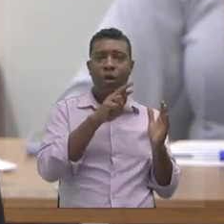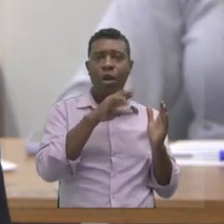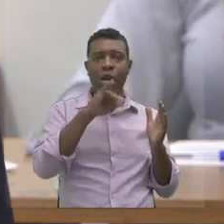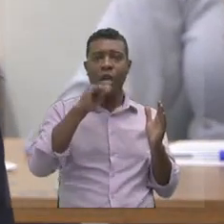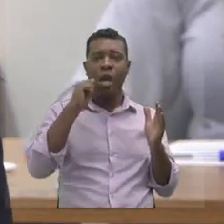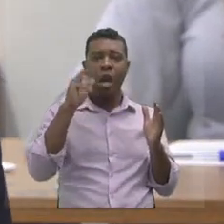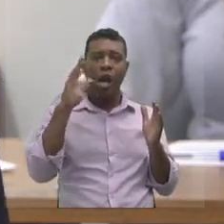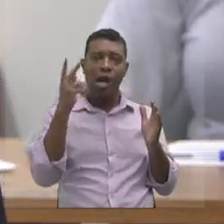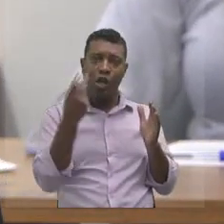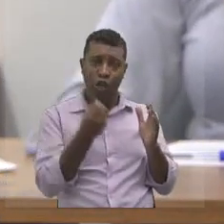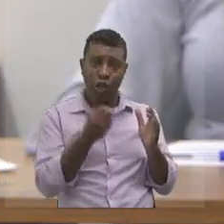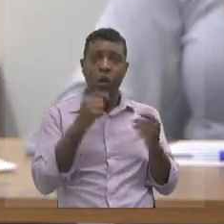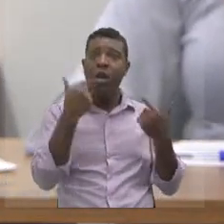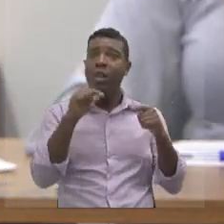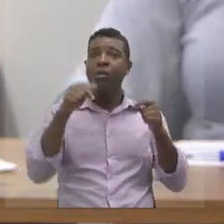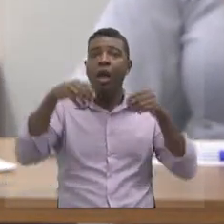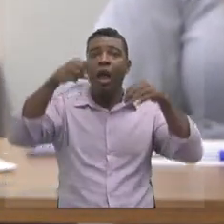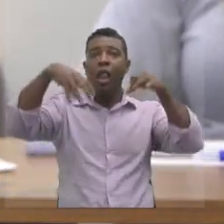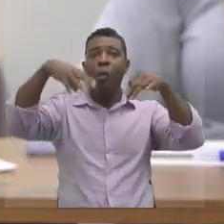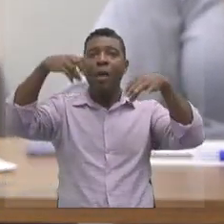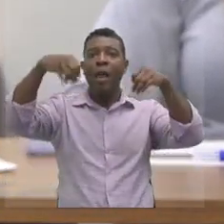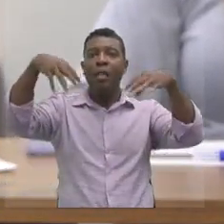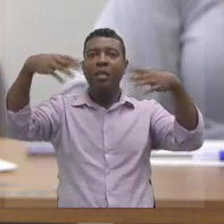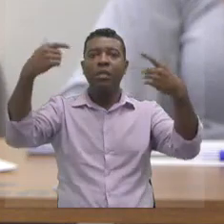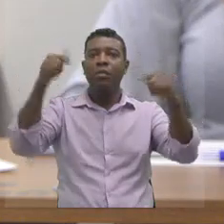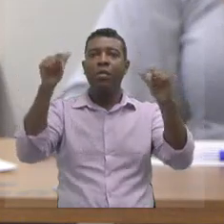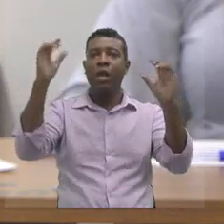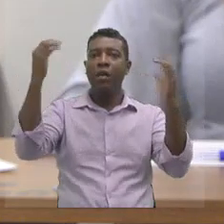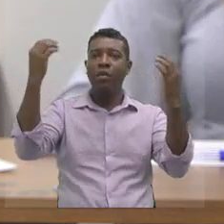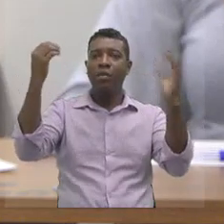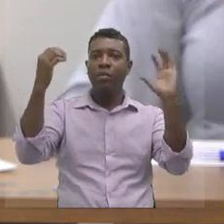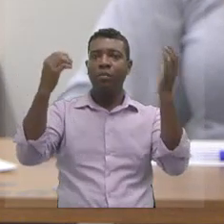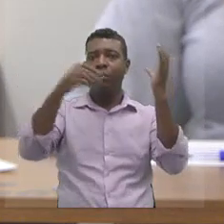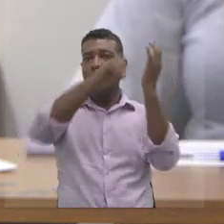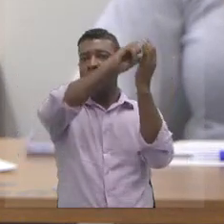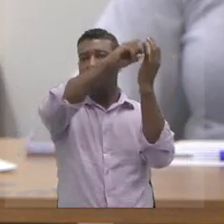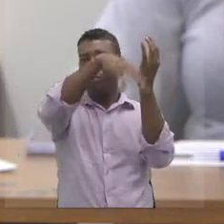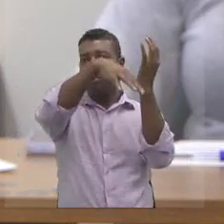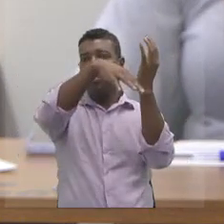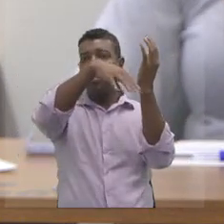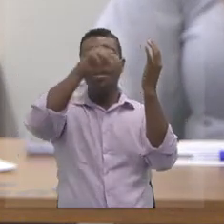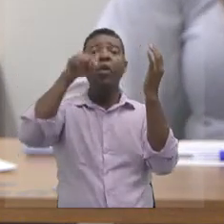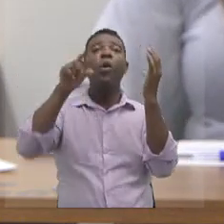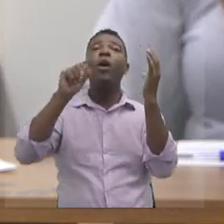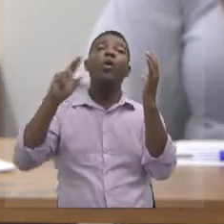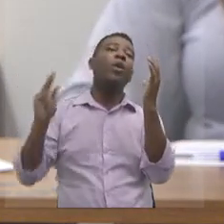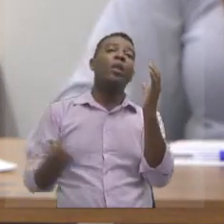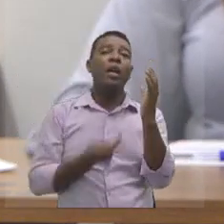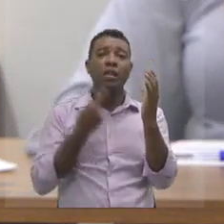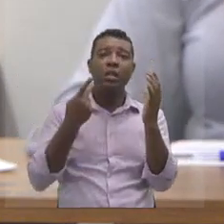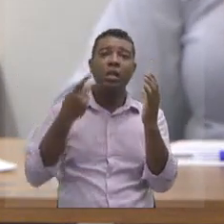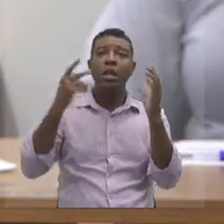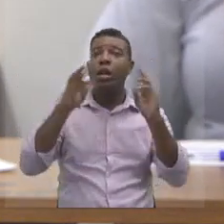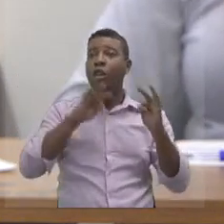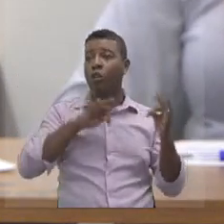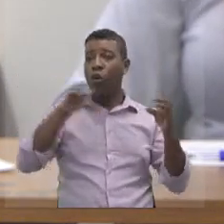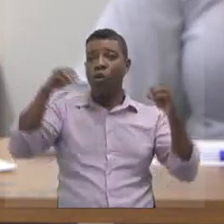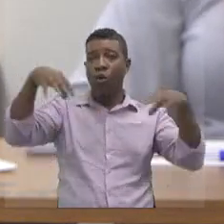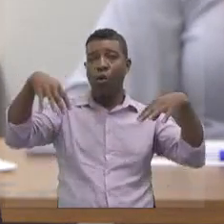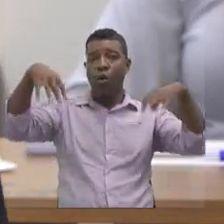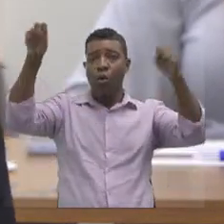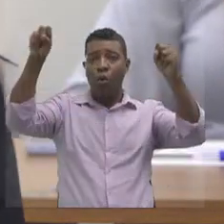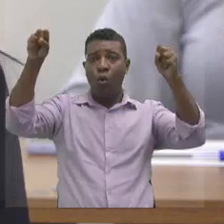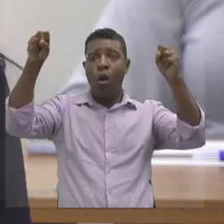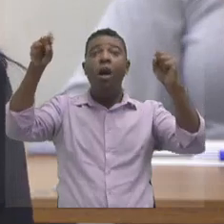Santa Luzia Vespasiano Lagoa Santa Confins as lâmpadas estão todas apagadas a Cemig agora tá propondo o Minas